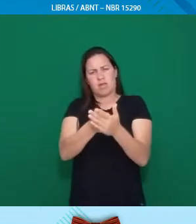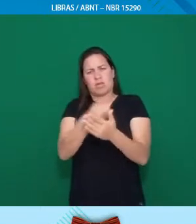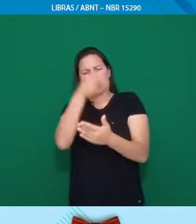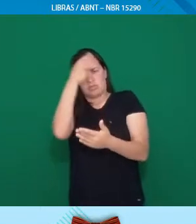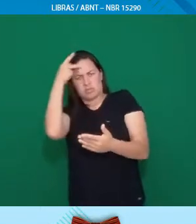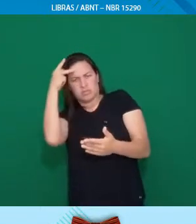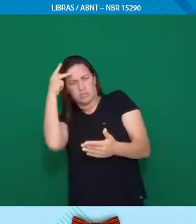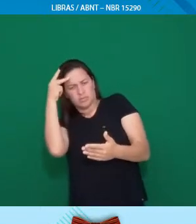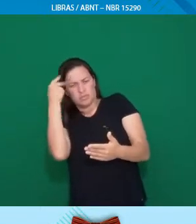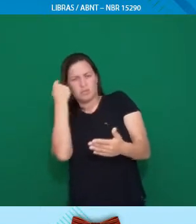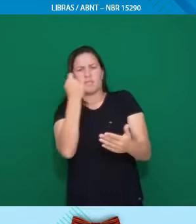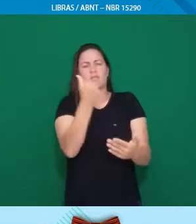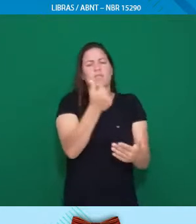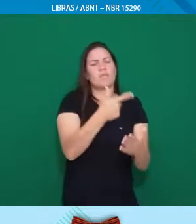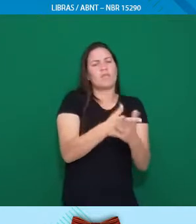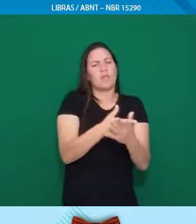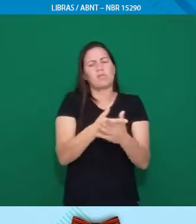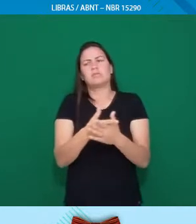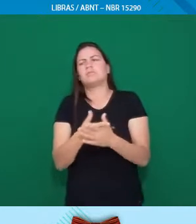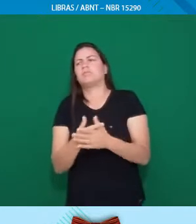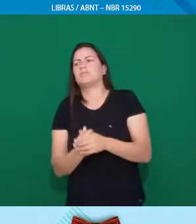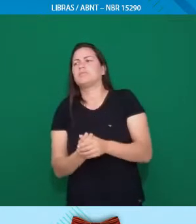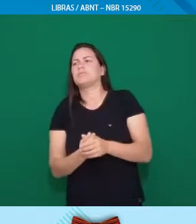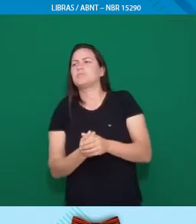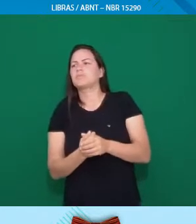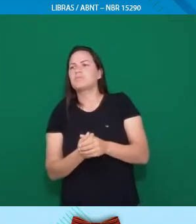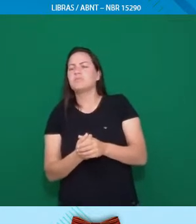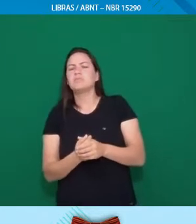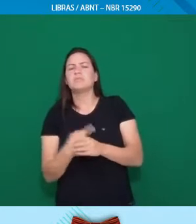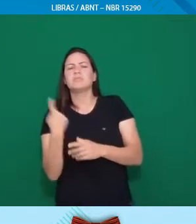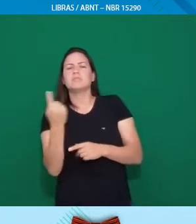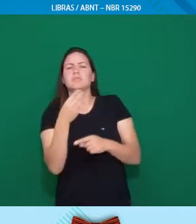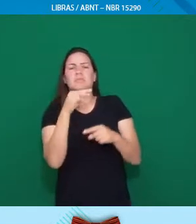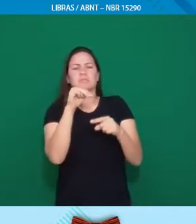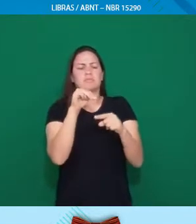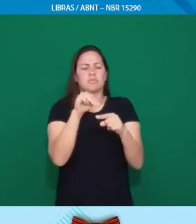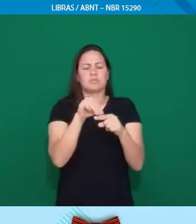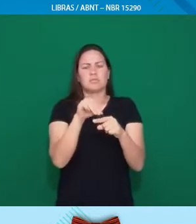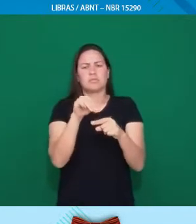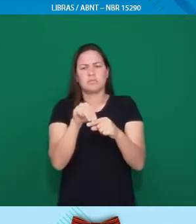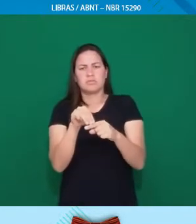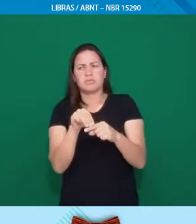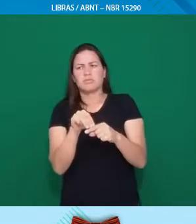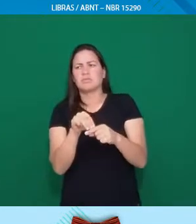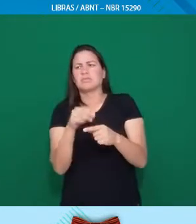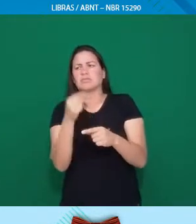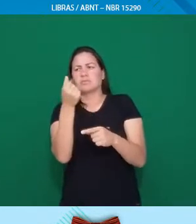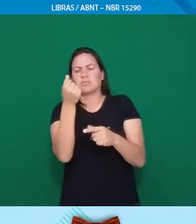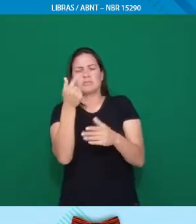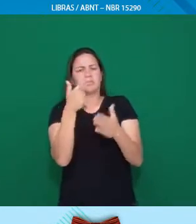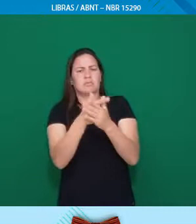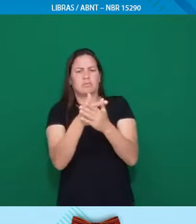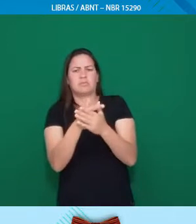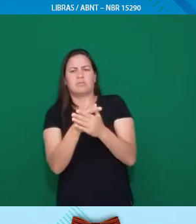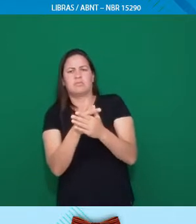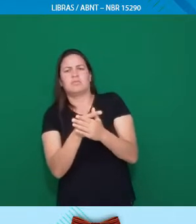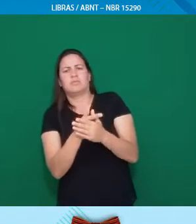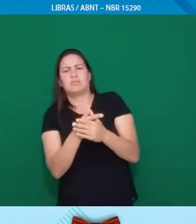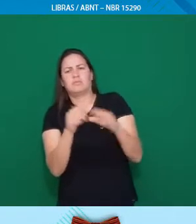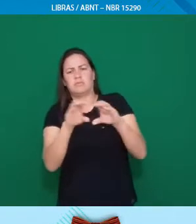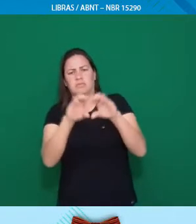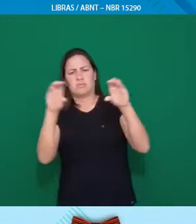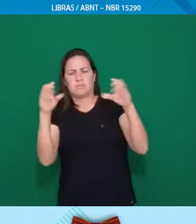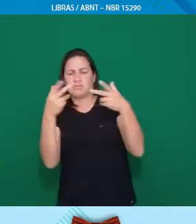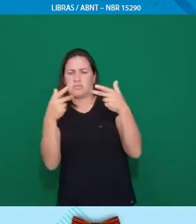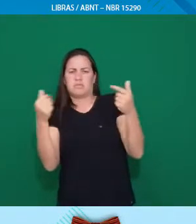obrigar o cidadão camponovense ou a pessoa que está aqui no nosso município meio ligado porque